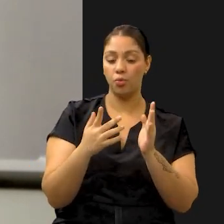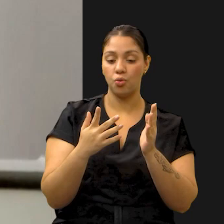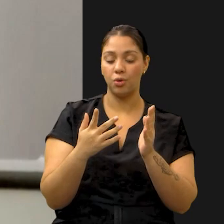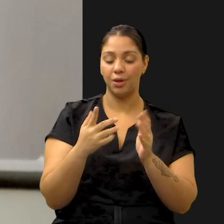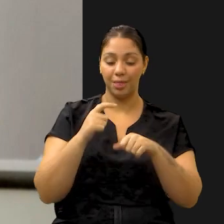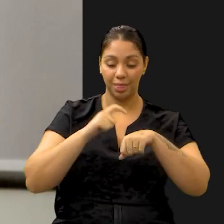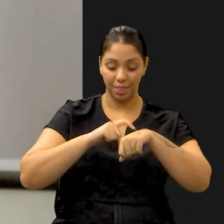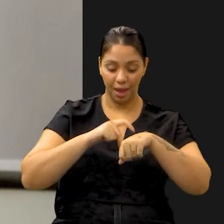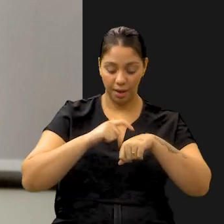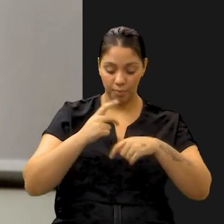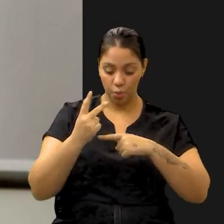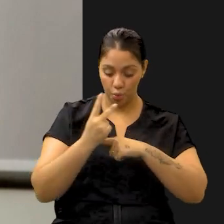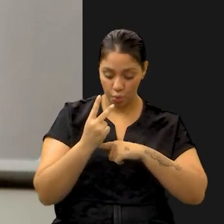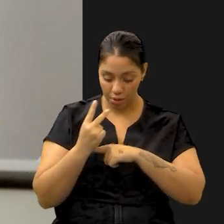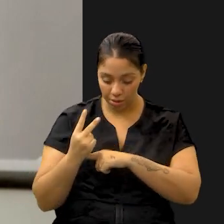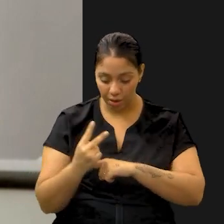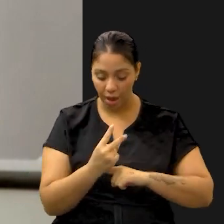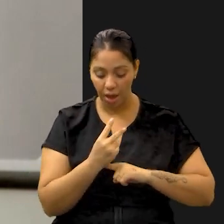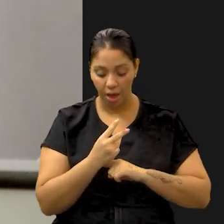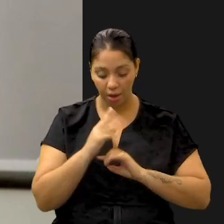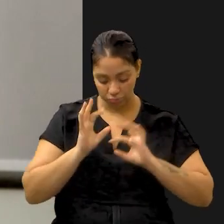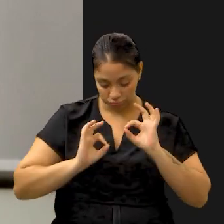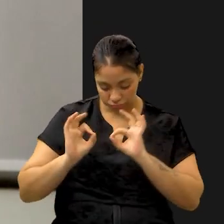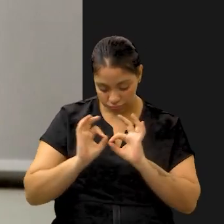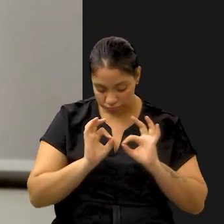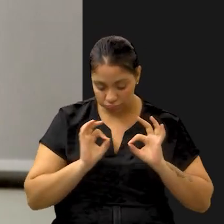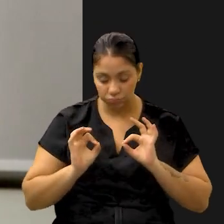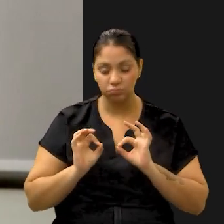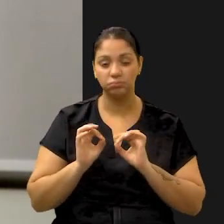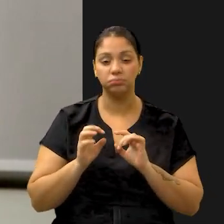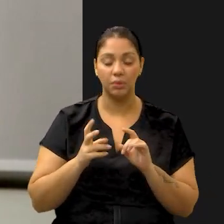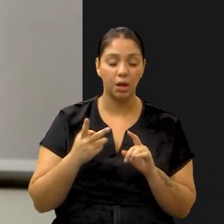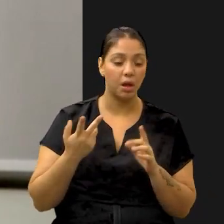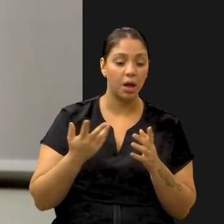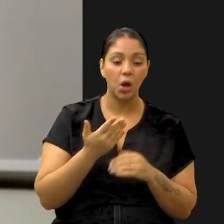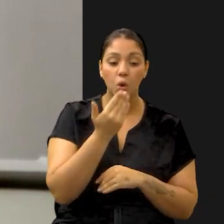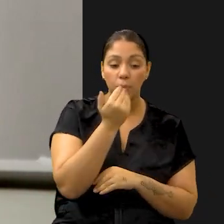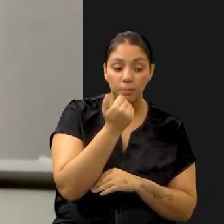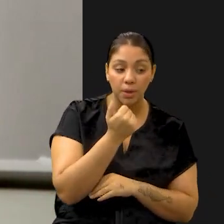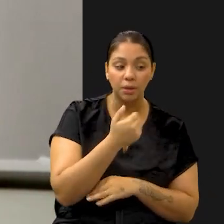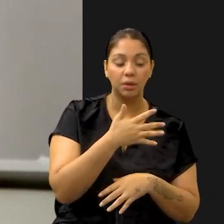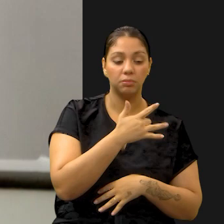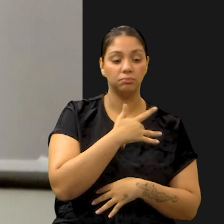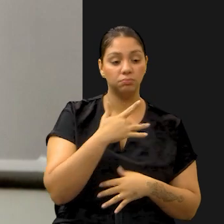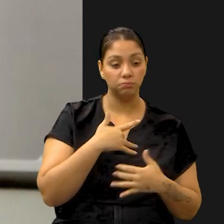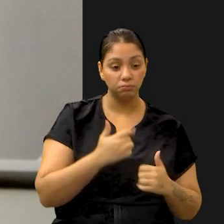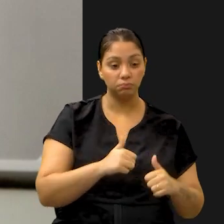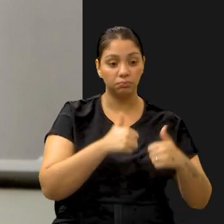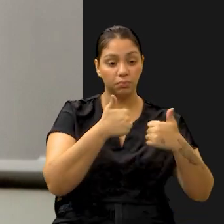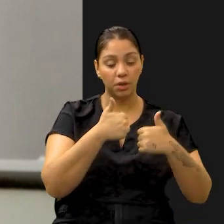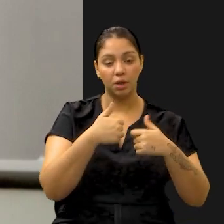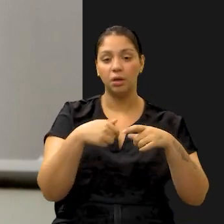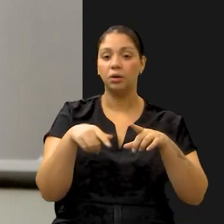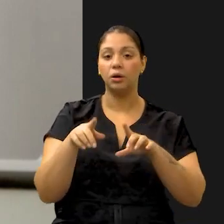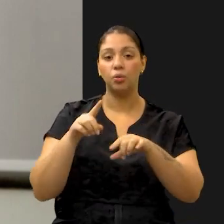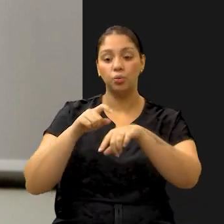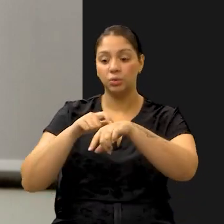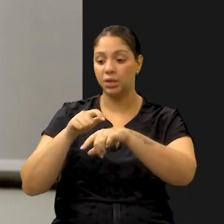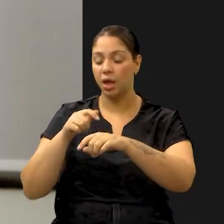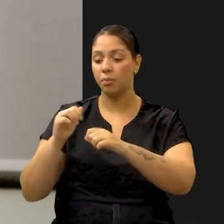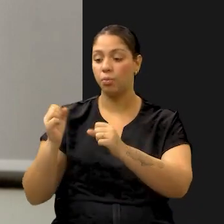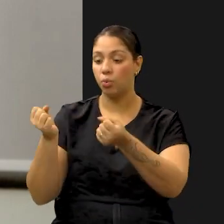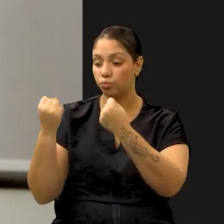para o autocuidado, o tempo para realmente a gente se cuidar, procurar ter uma alimentação saudável, ter um tempo para